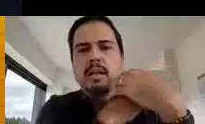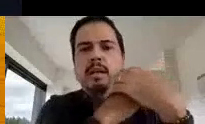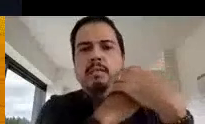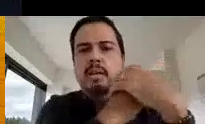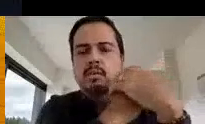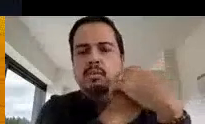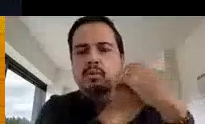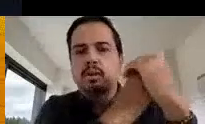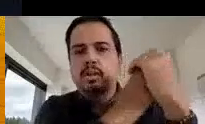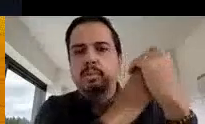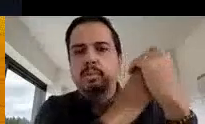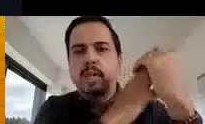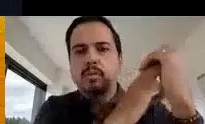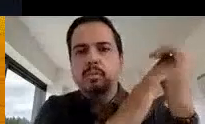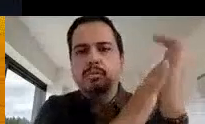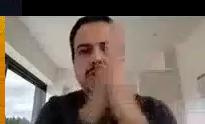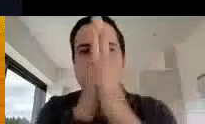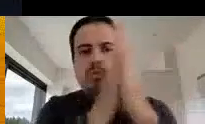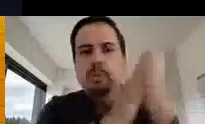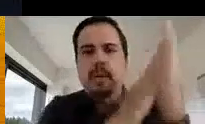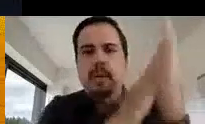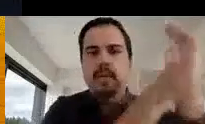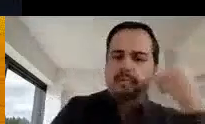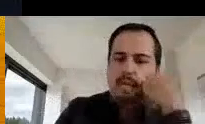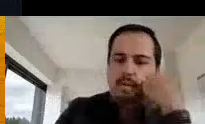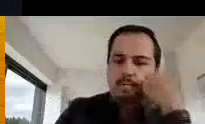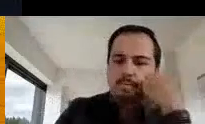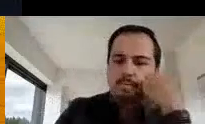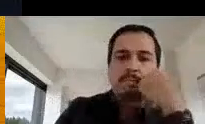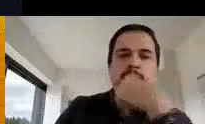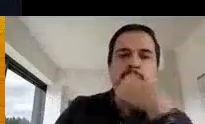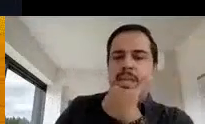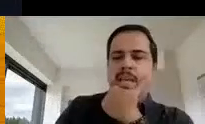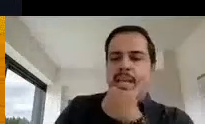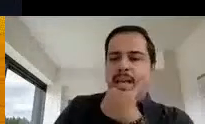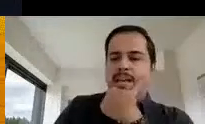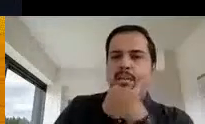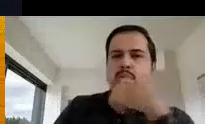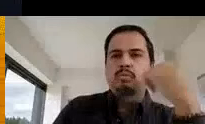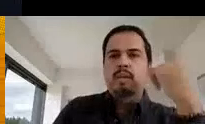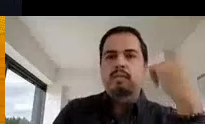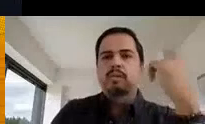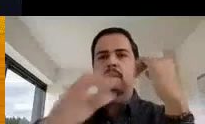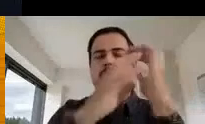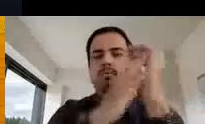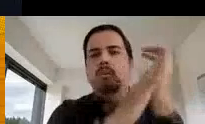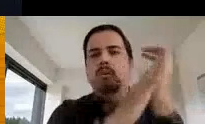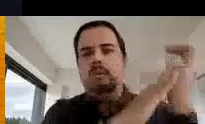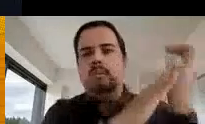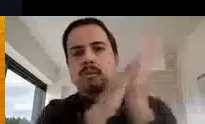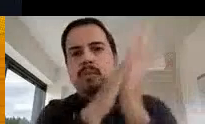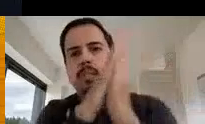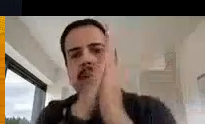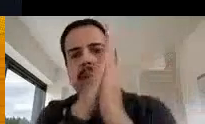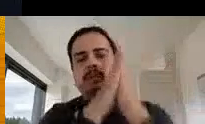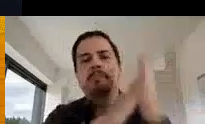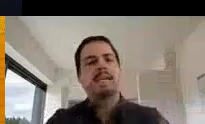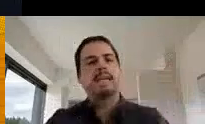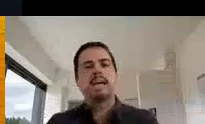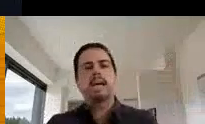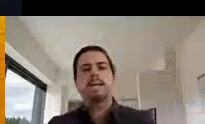energia para construir ou adaptar seus produtos e serviços para isso. Tá bom? Aí vem o segundo grande conceito, que é da